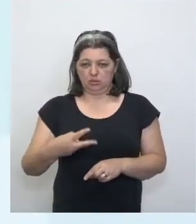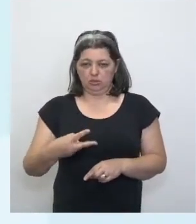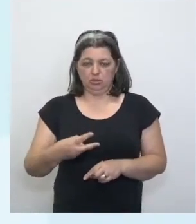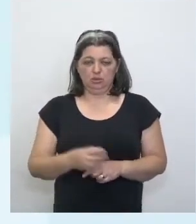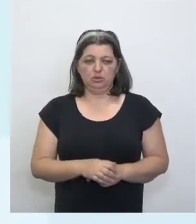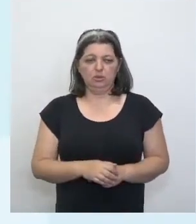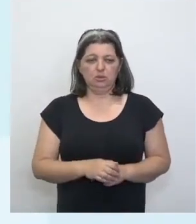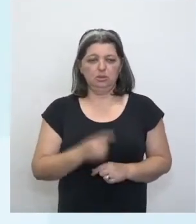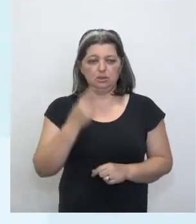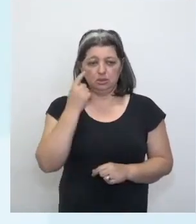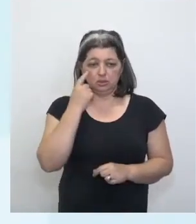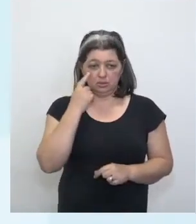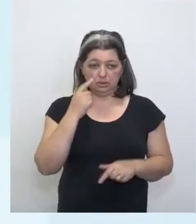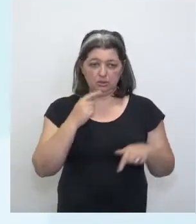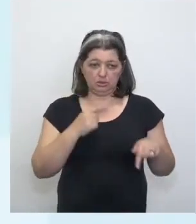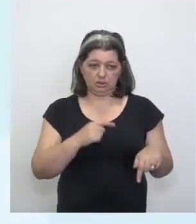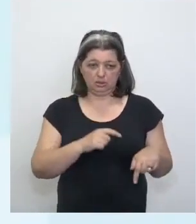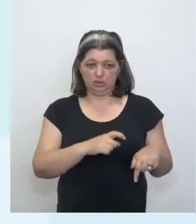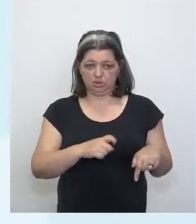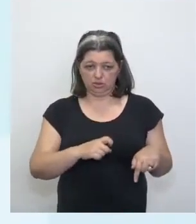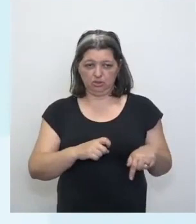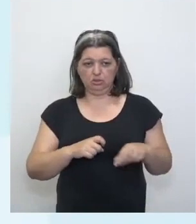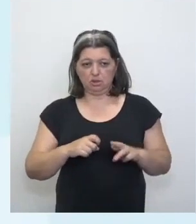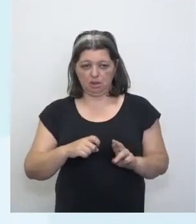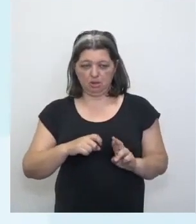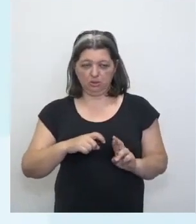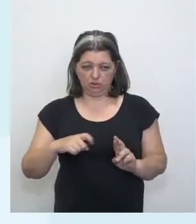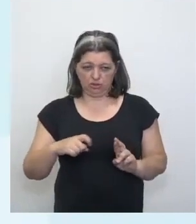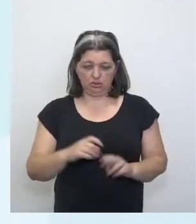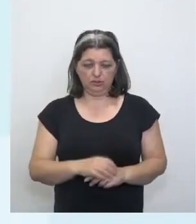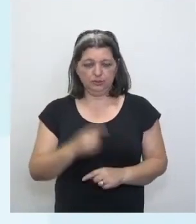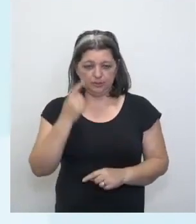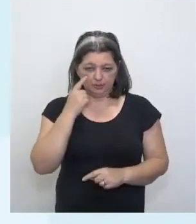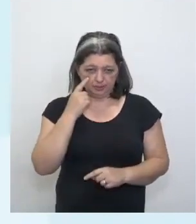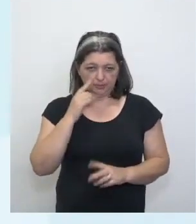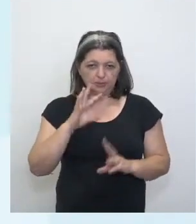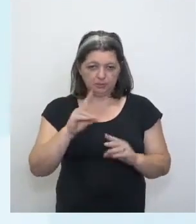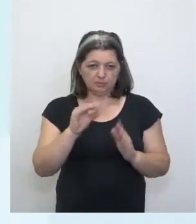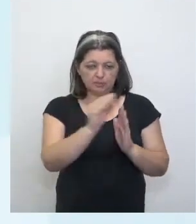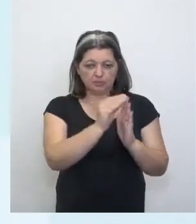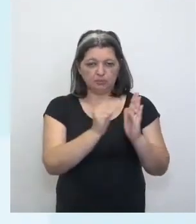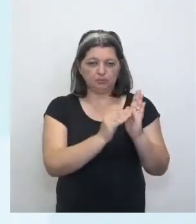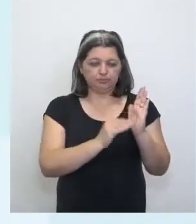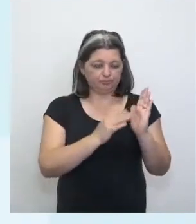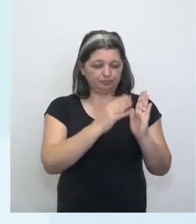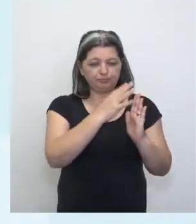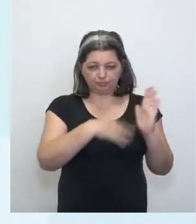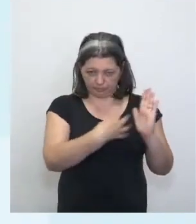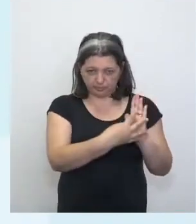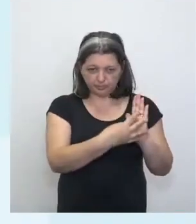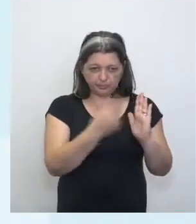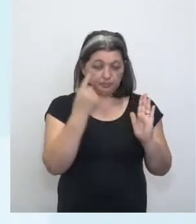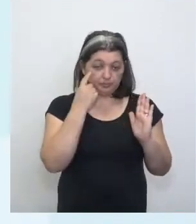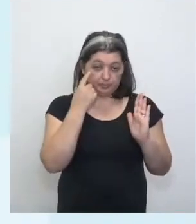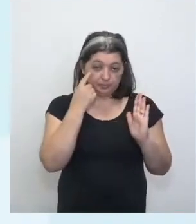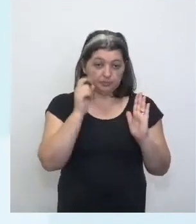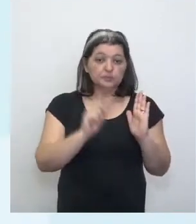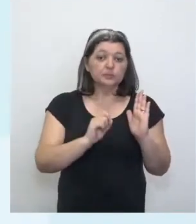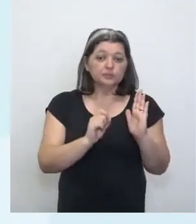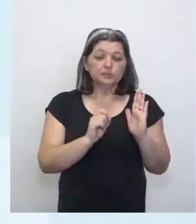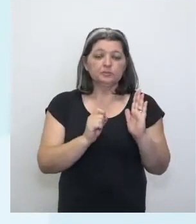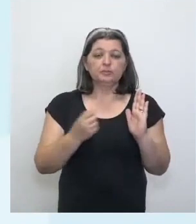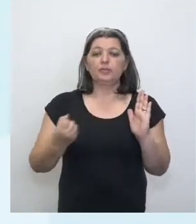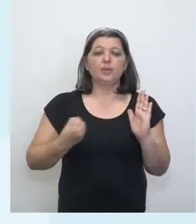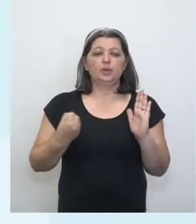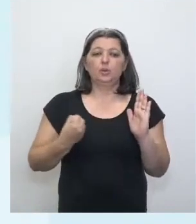Então, nosso polinômio tem grau 2, que nem o do meu exemplo, então eu vou anotar os seus coeficientes. Então, vamos lá, ó. x², que número está na